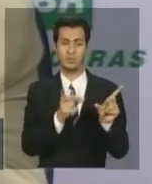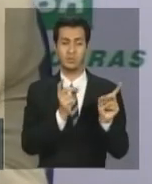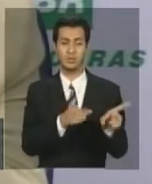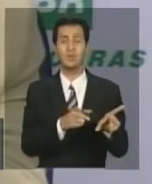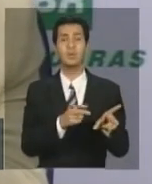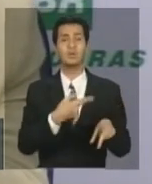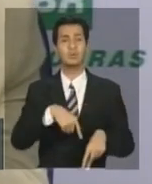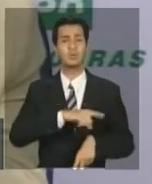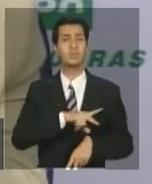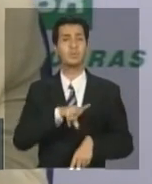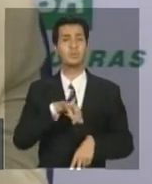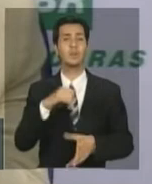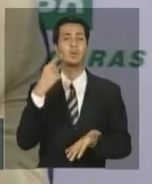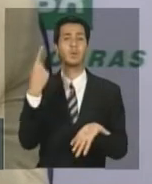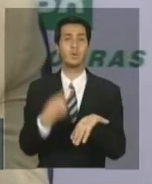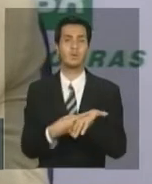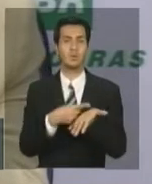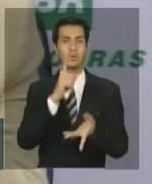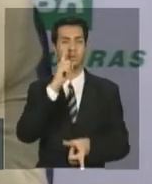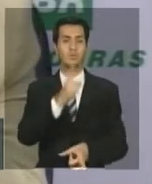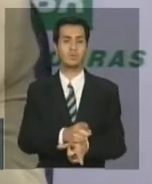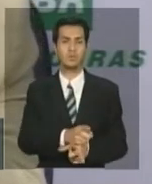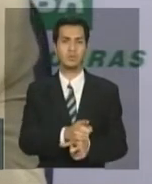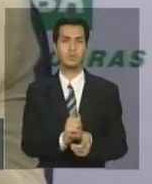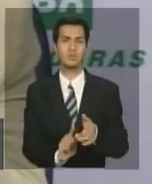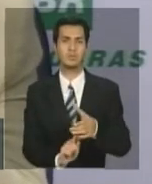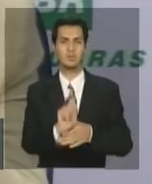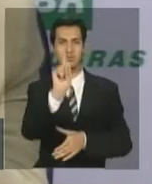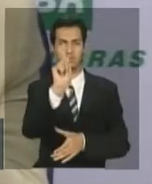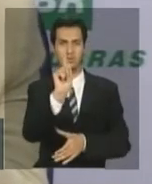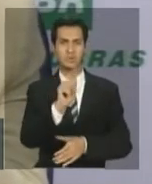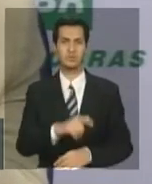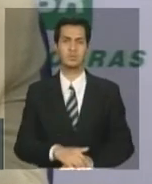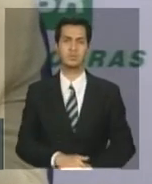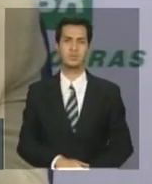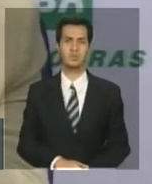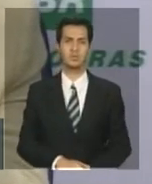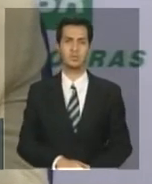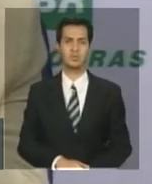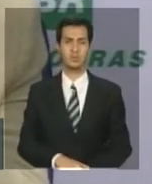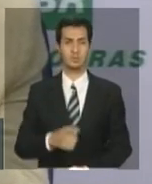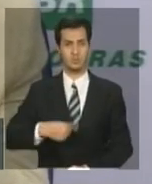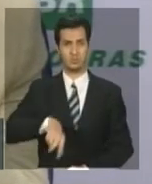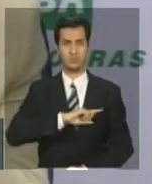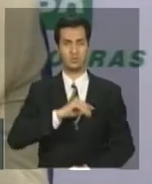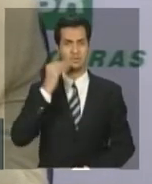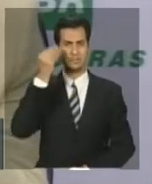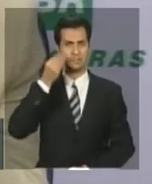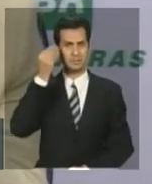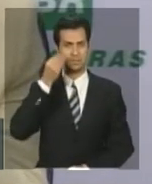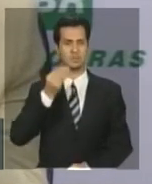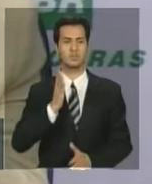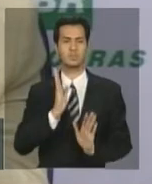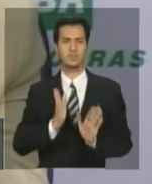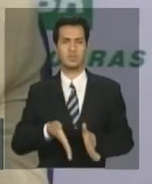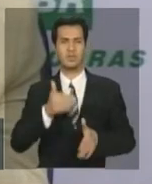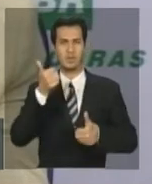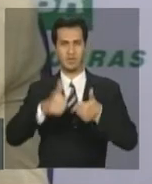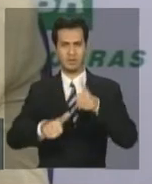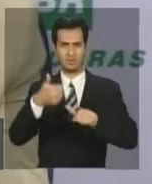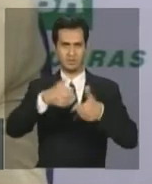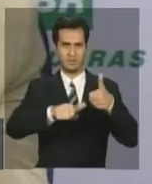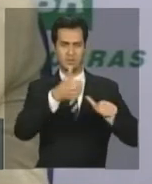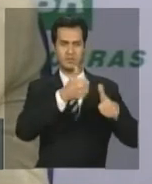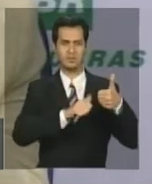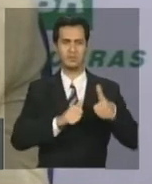confirmação do gás. Nós estamos fazendo na área de exploração e produção, nos testes, uma avaliação